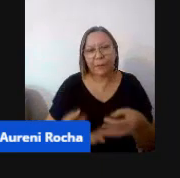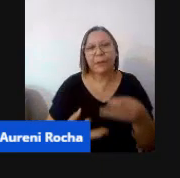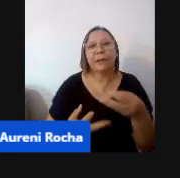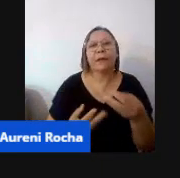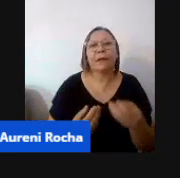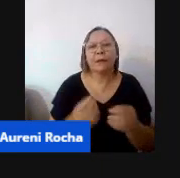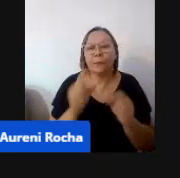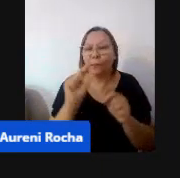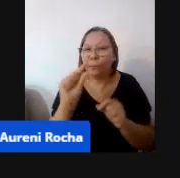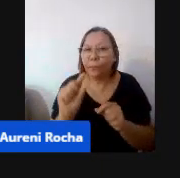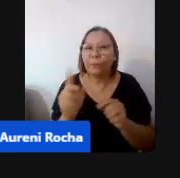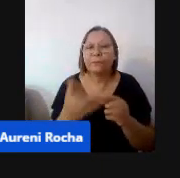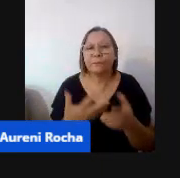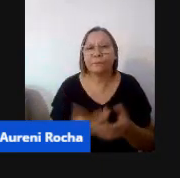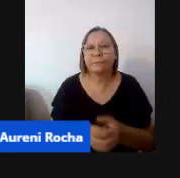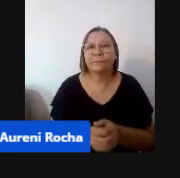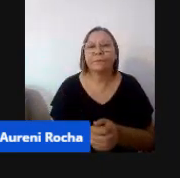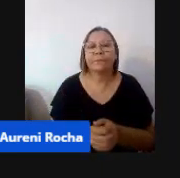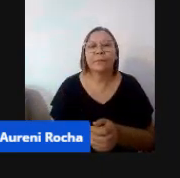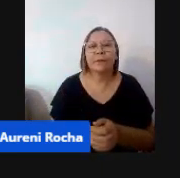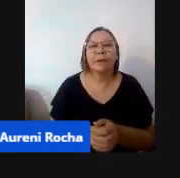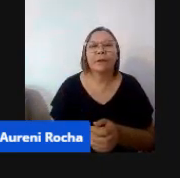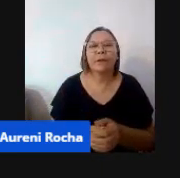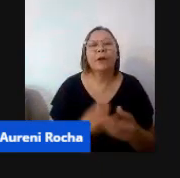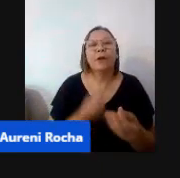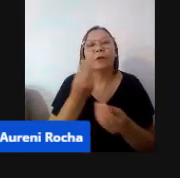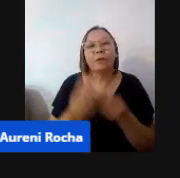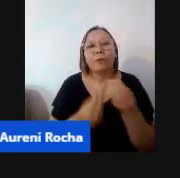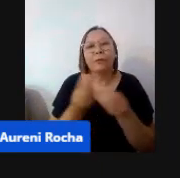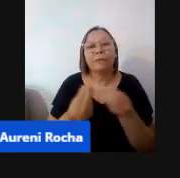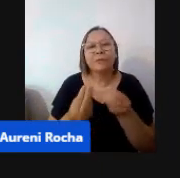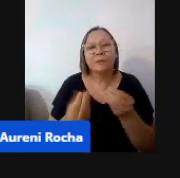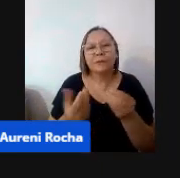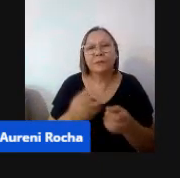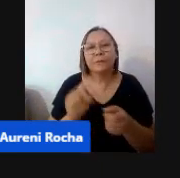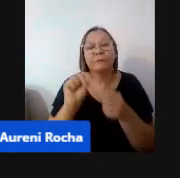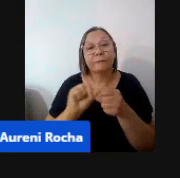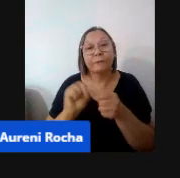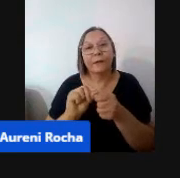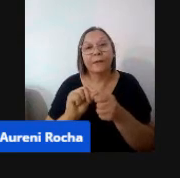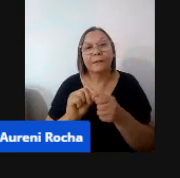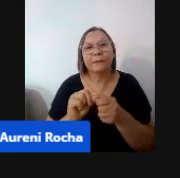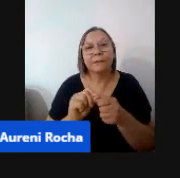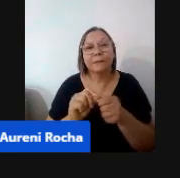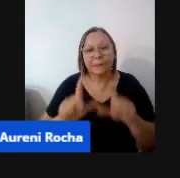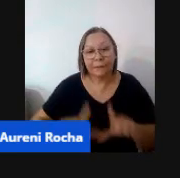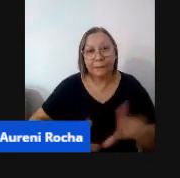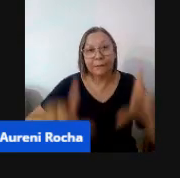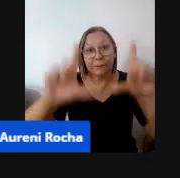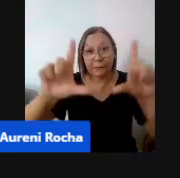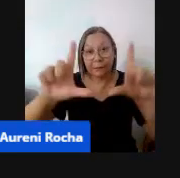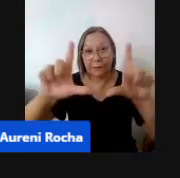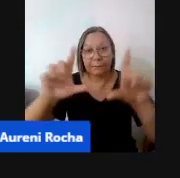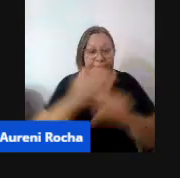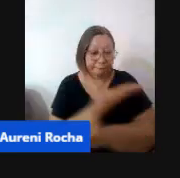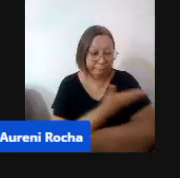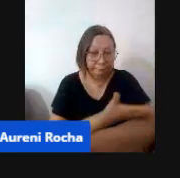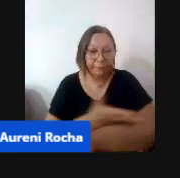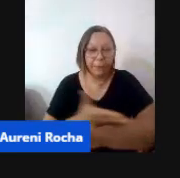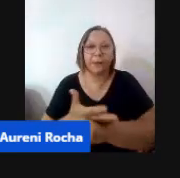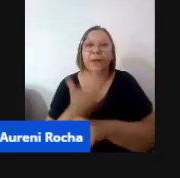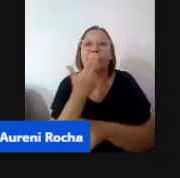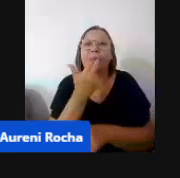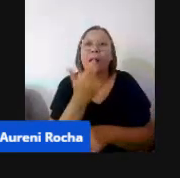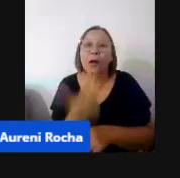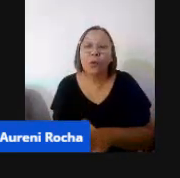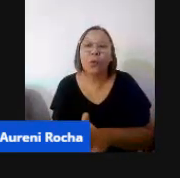justamente isso. Como que a gente faz essa tela branca ter uma cor, né? A gente pode vir aqui e escolher a cor, como eu